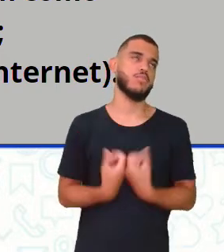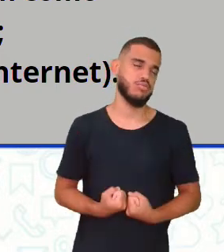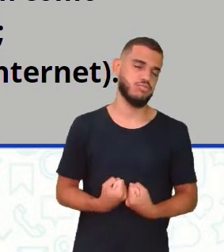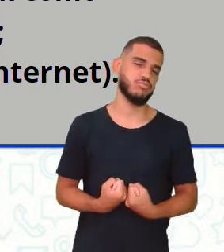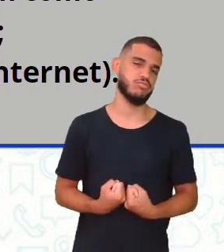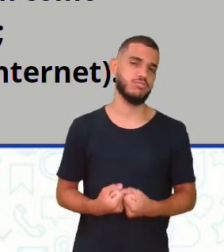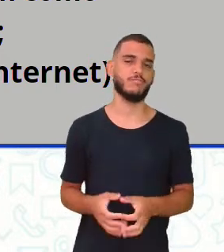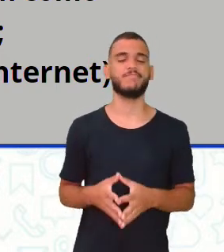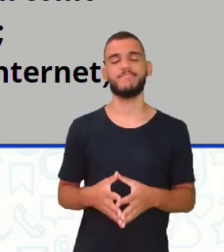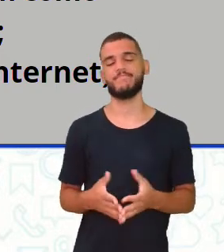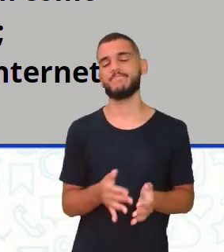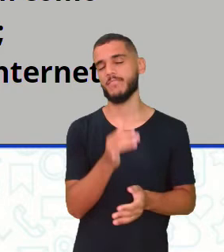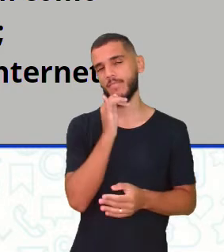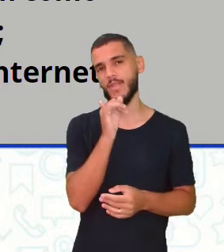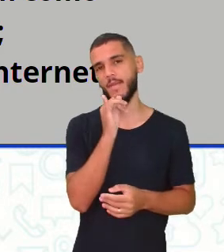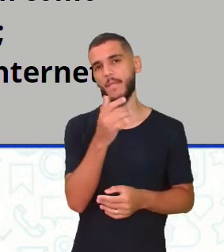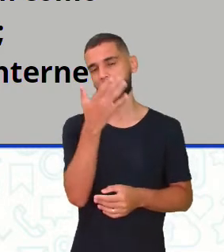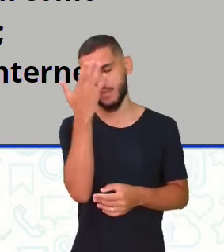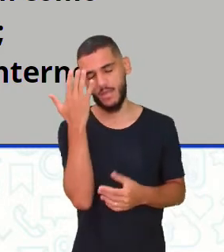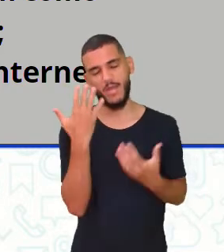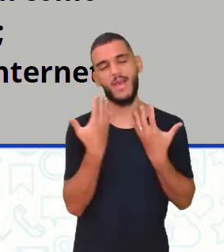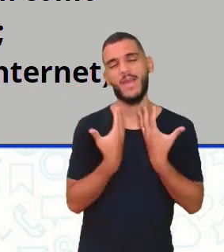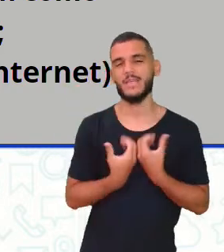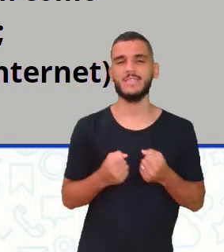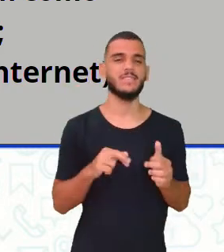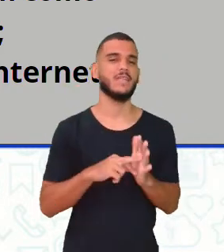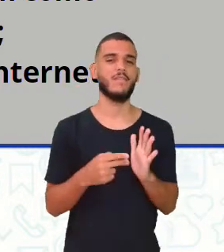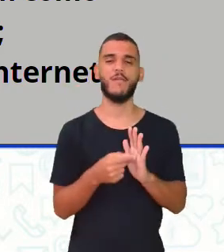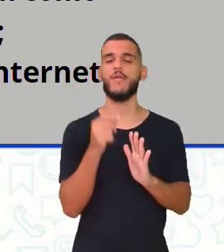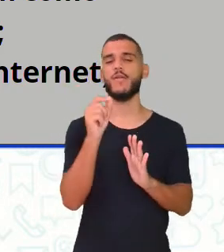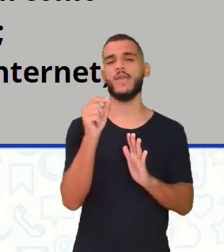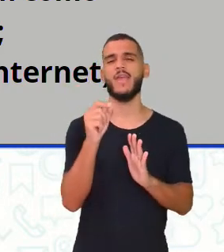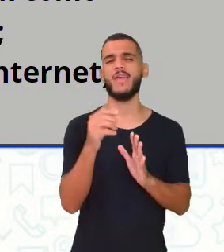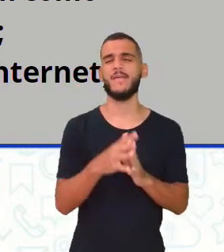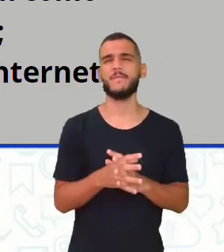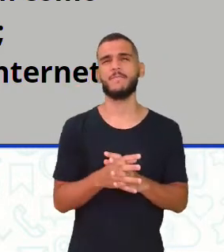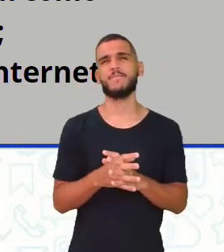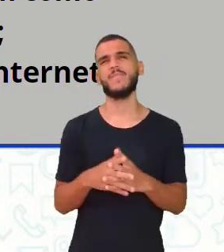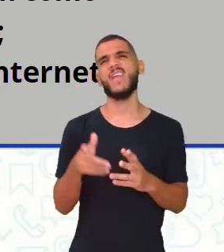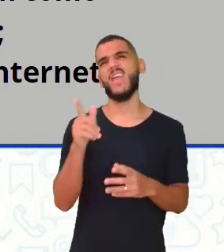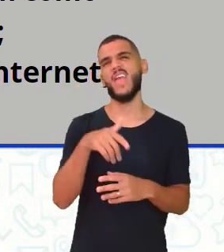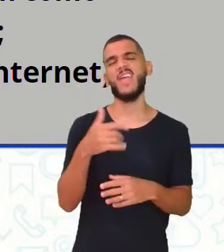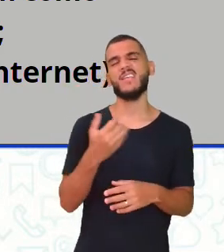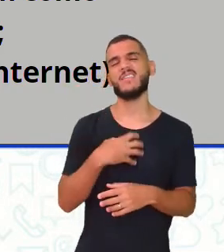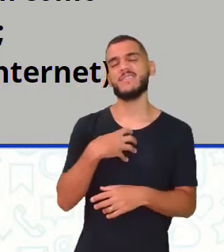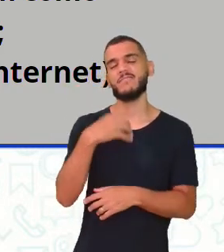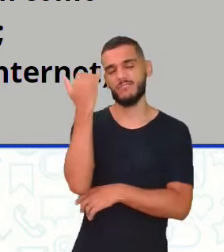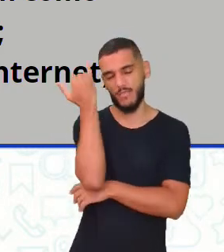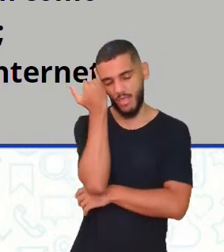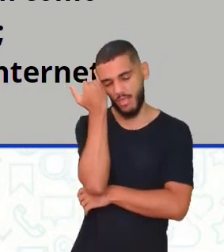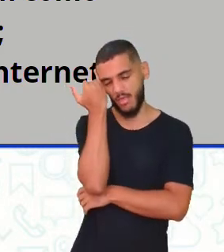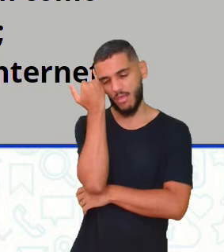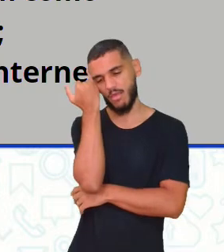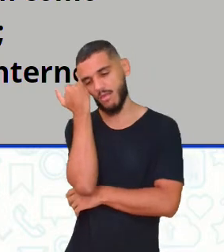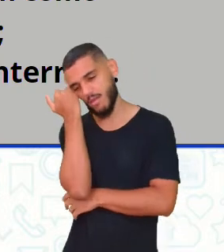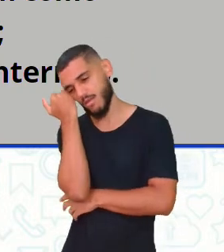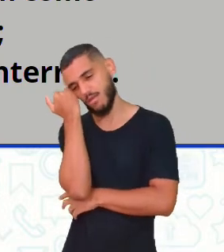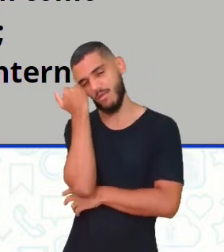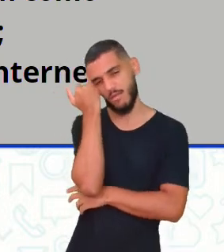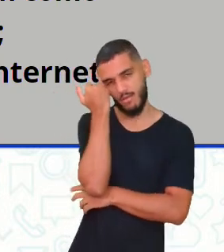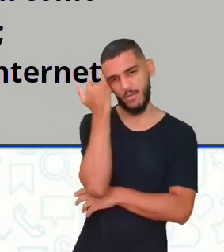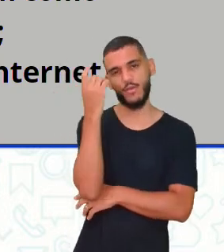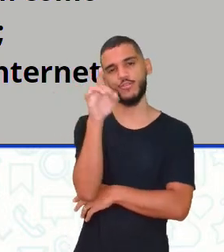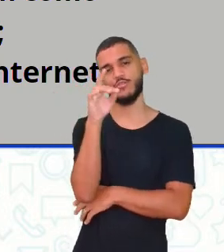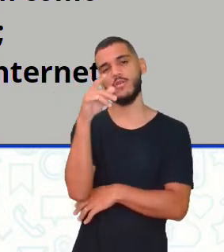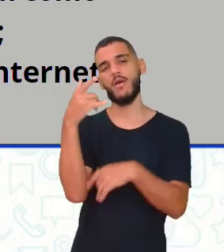Né? Se eu falo de indisposição, aí vocês podem dizer assim, tá pensando aí, professora, sentir aquela preguiça, né? Aquela vontade de não fazer nada, ficar